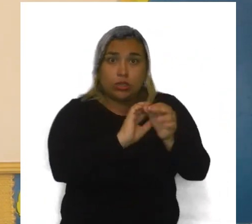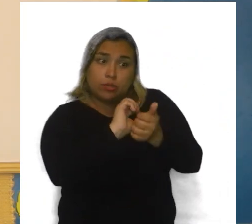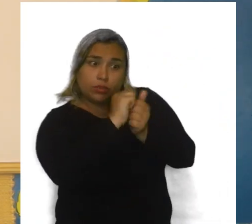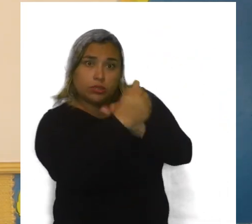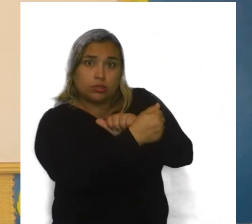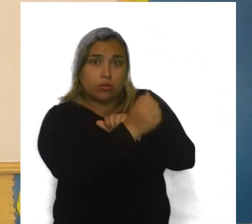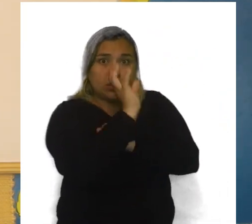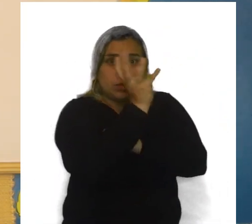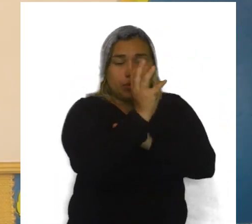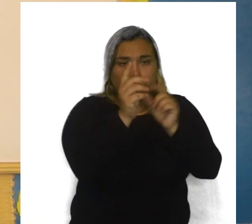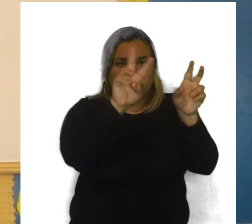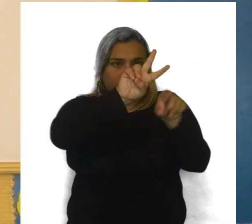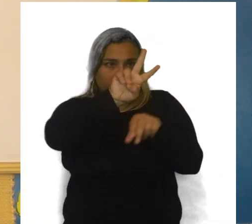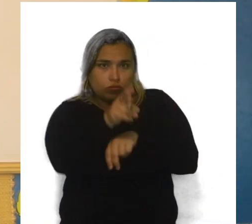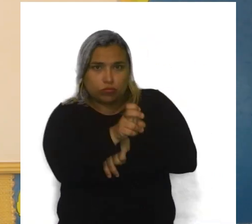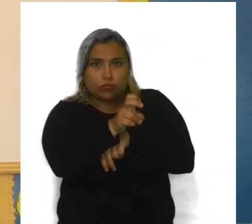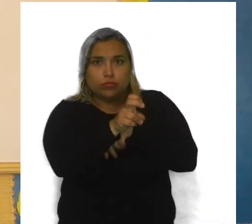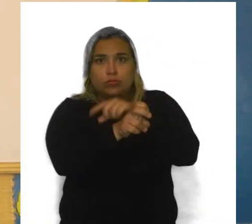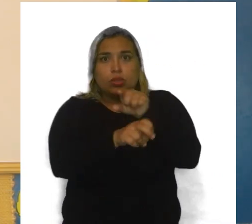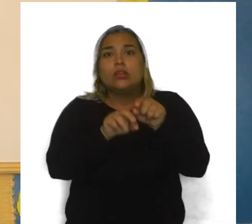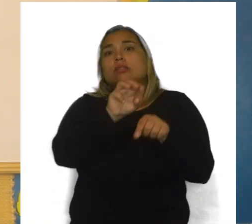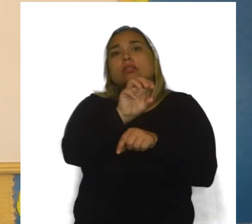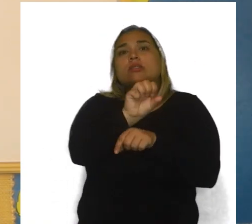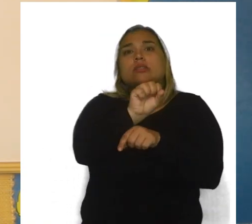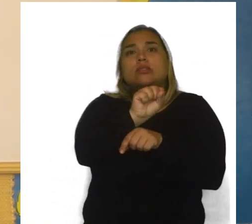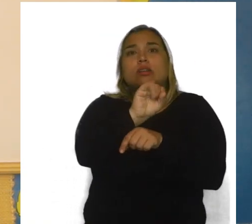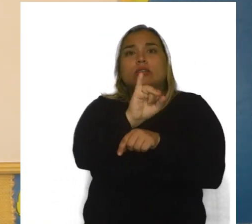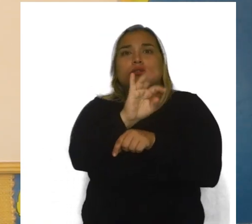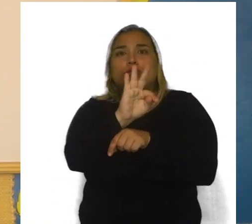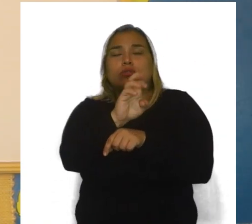climática, fecha aspas, site,